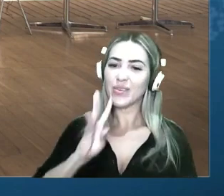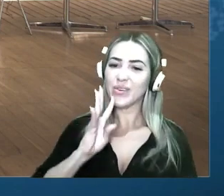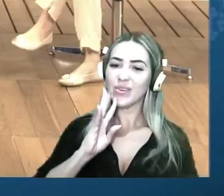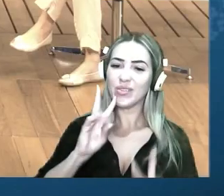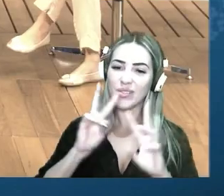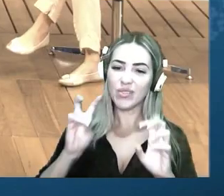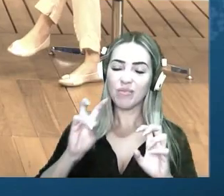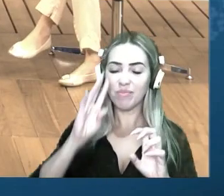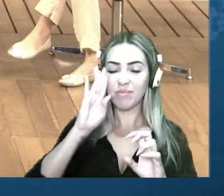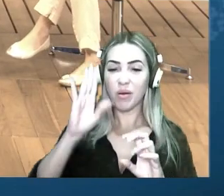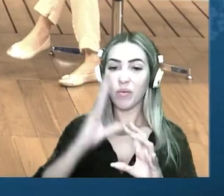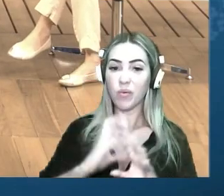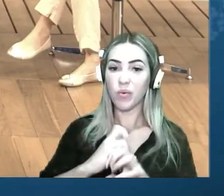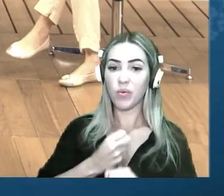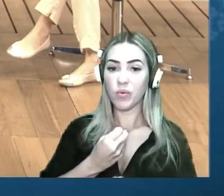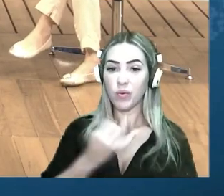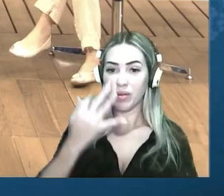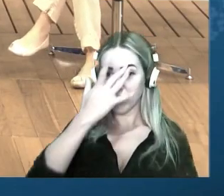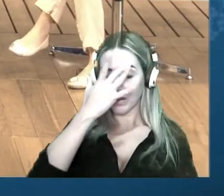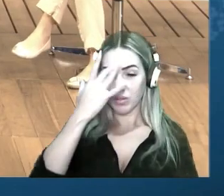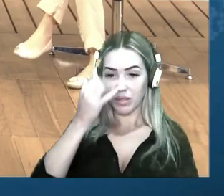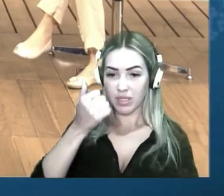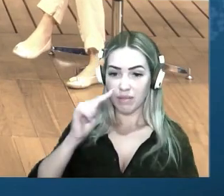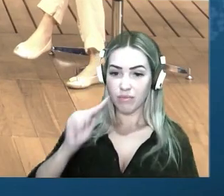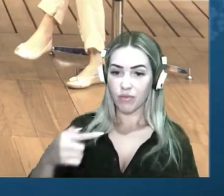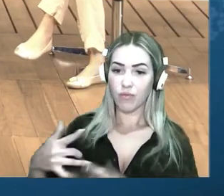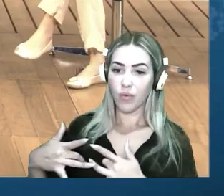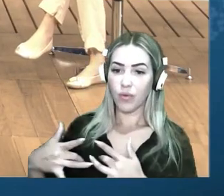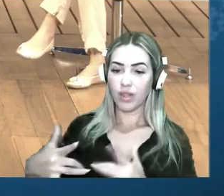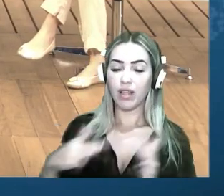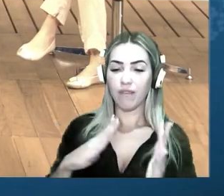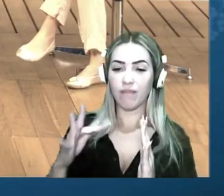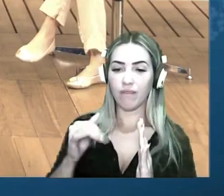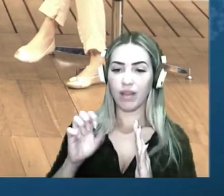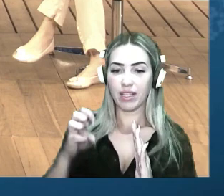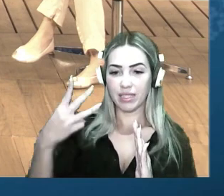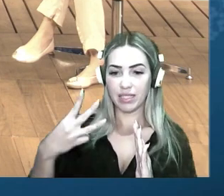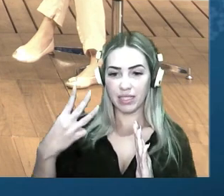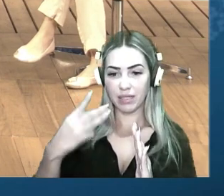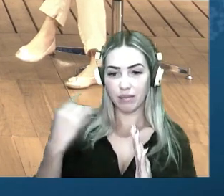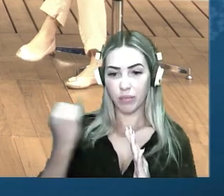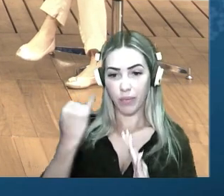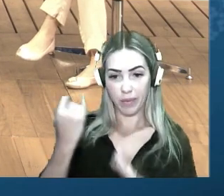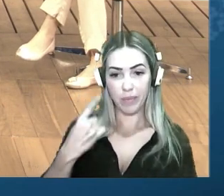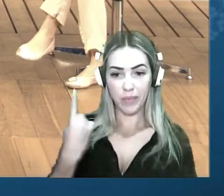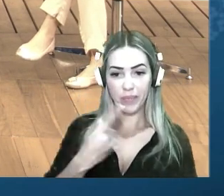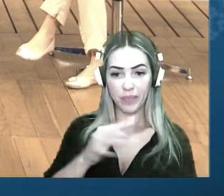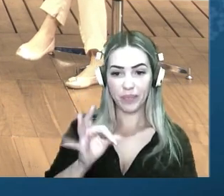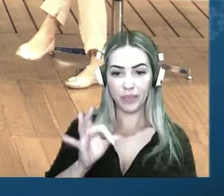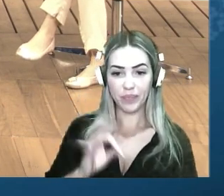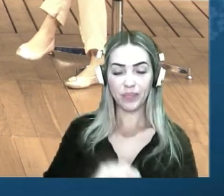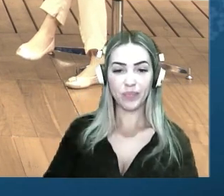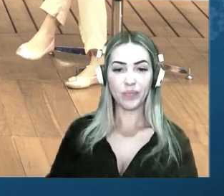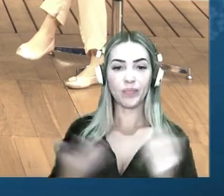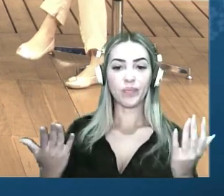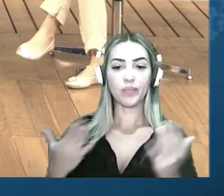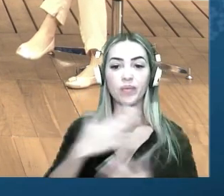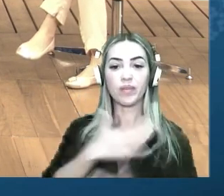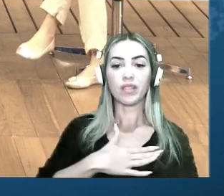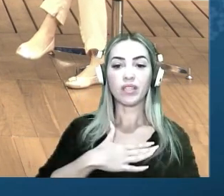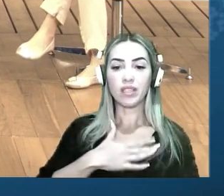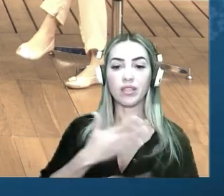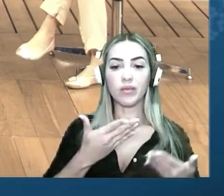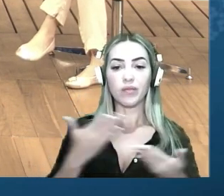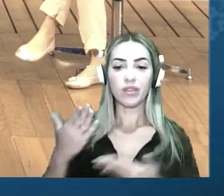tão grande incluído de voluntários nessa fase 3, é muito importante para nós. Né? E agora tenho o prazer de chamar o Diogo para fazer